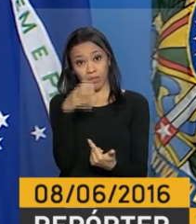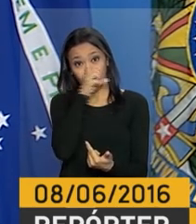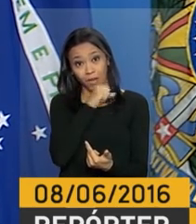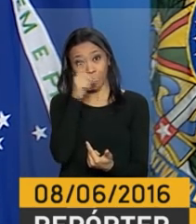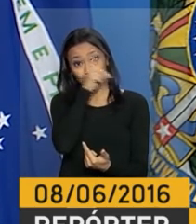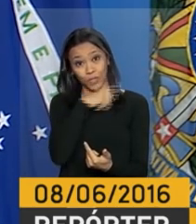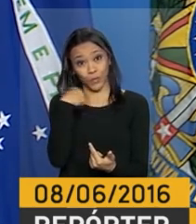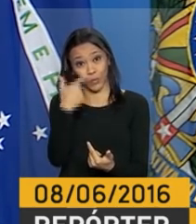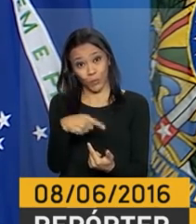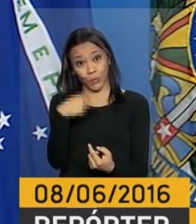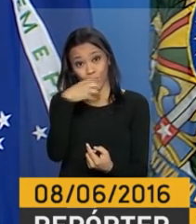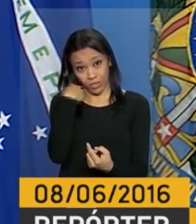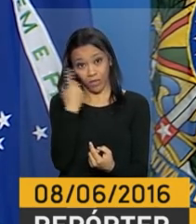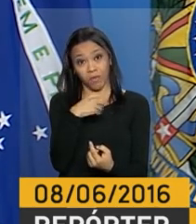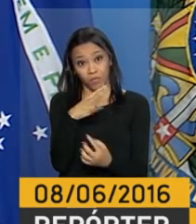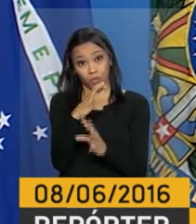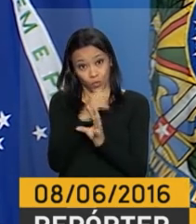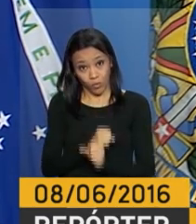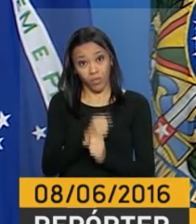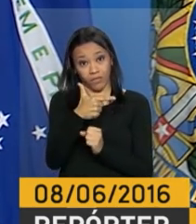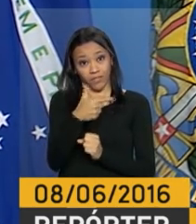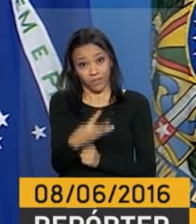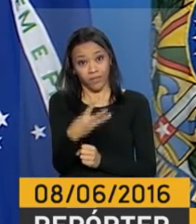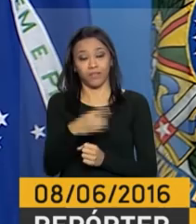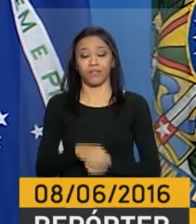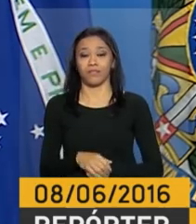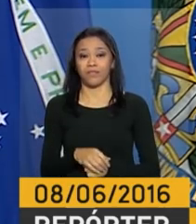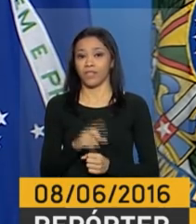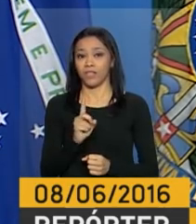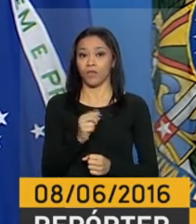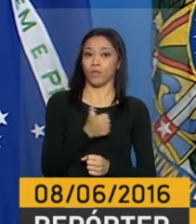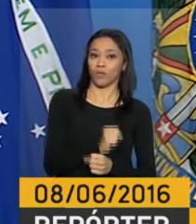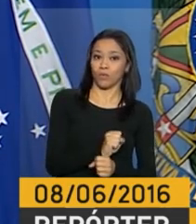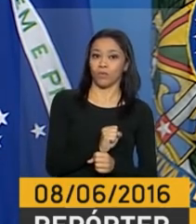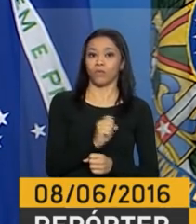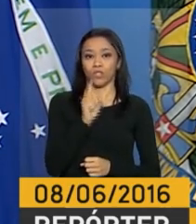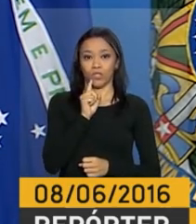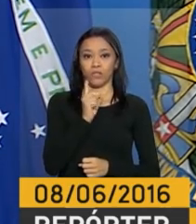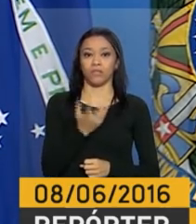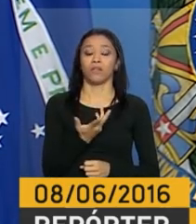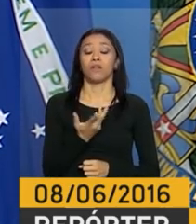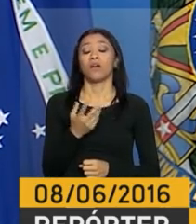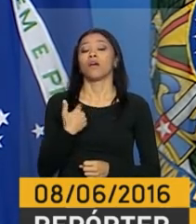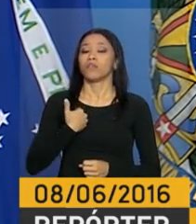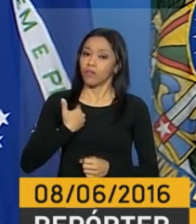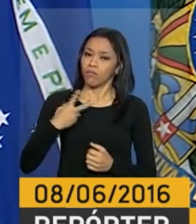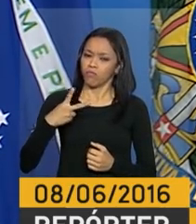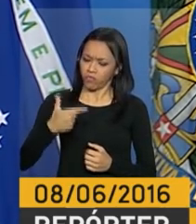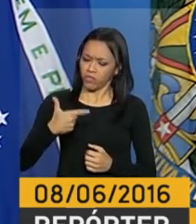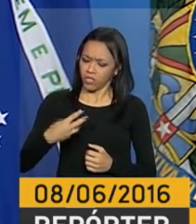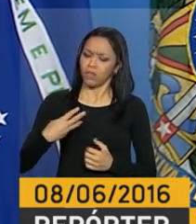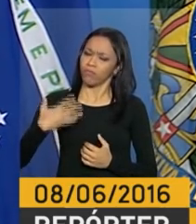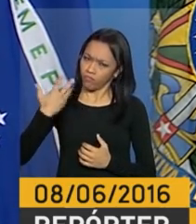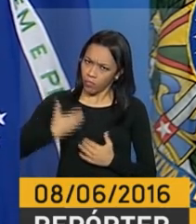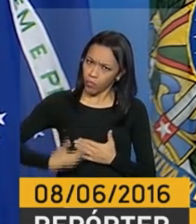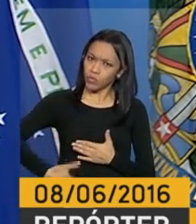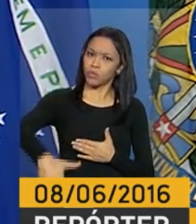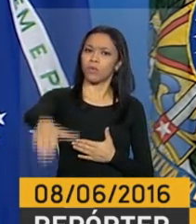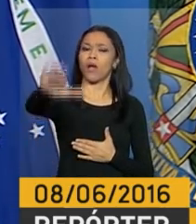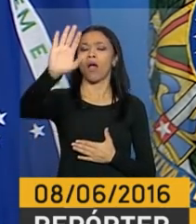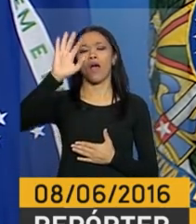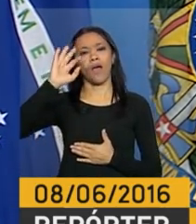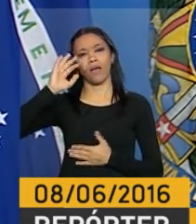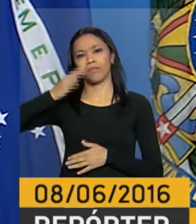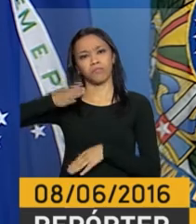os dias então ah e assim deveremos prosseguir pelo resto